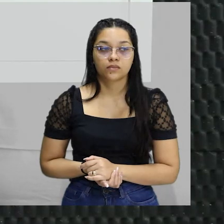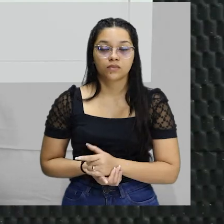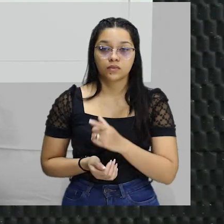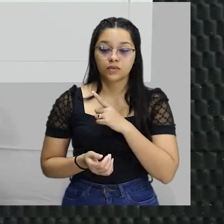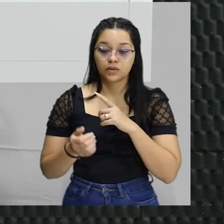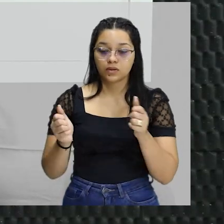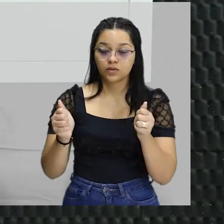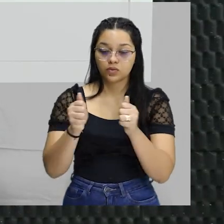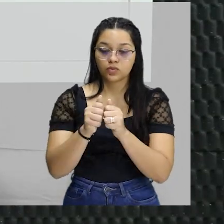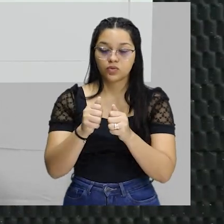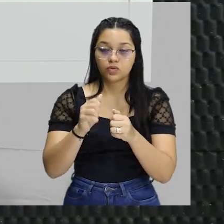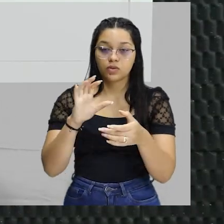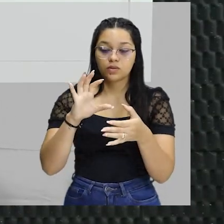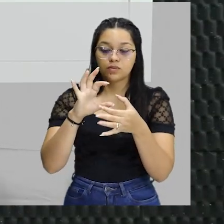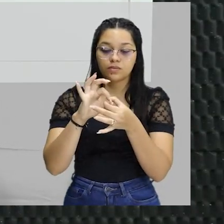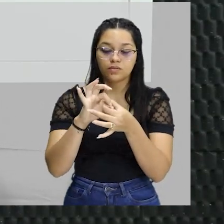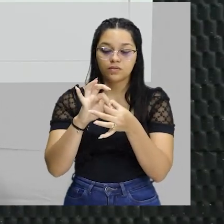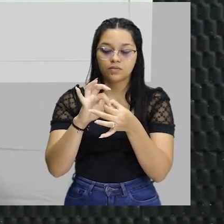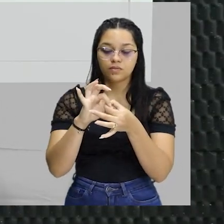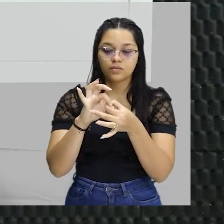estejam presas aqui